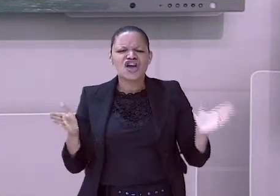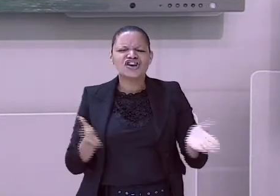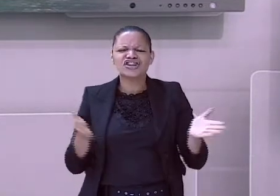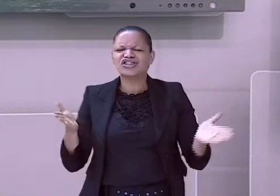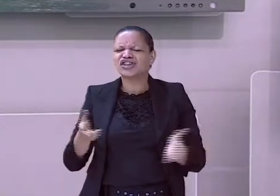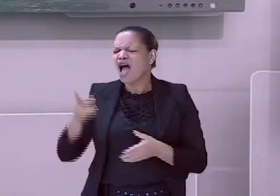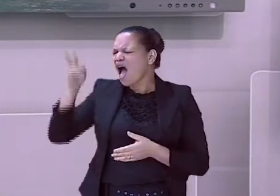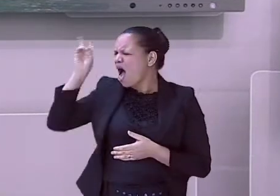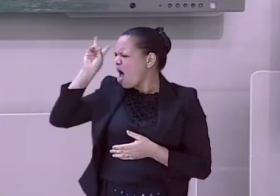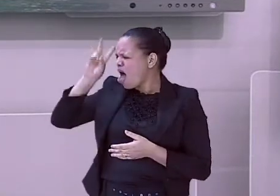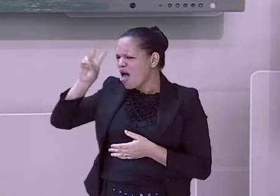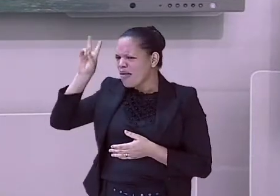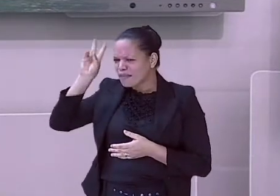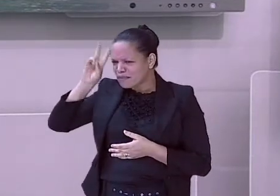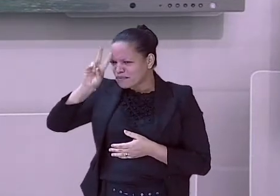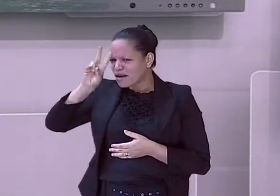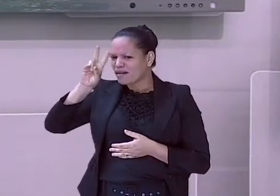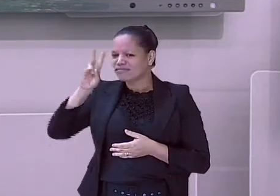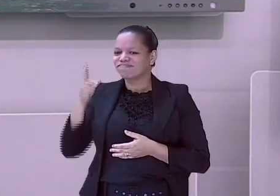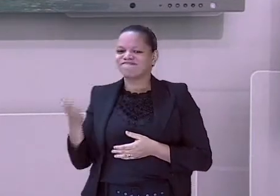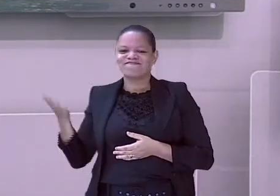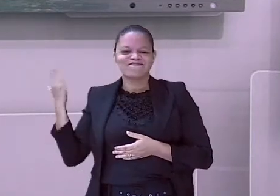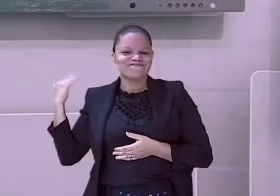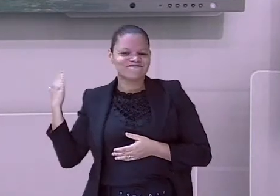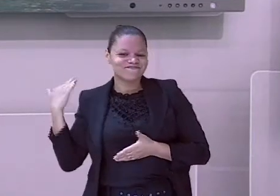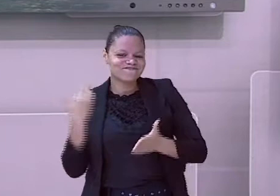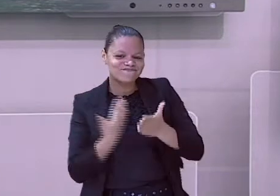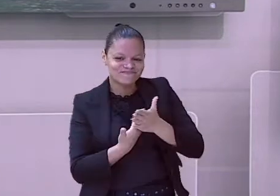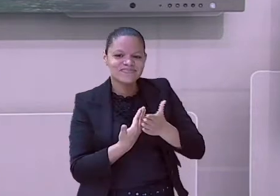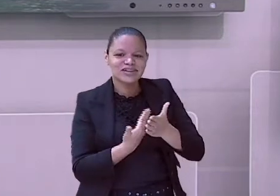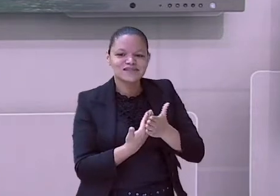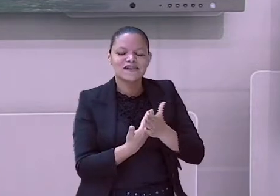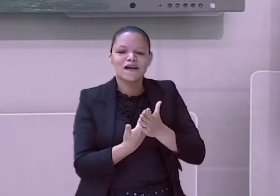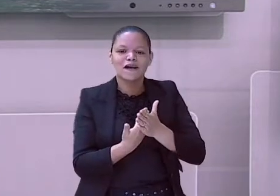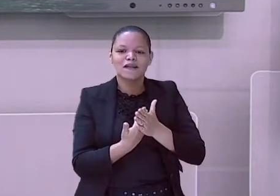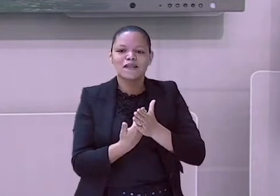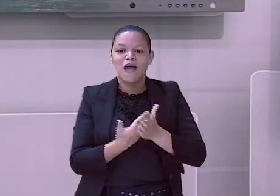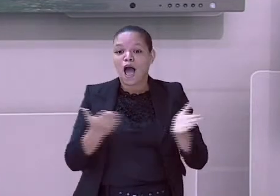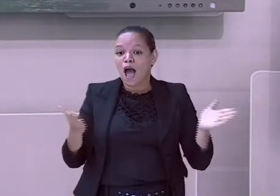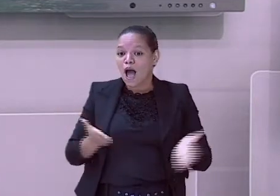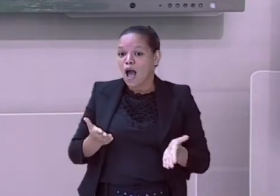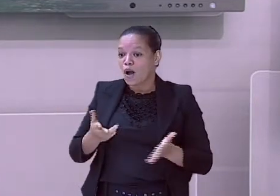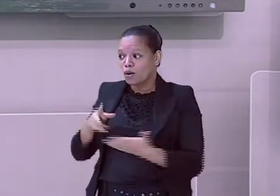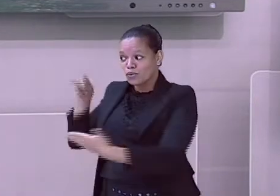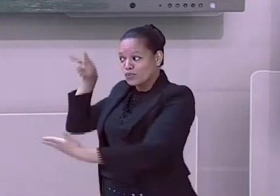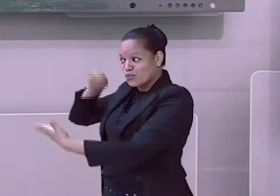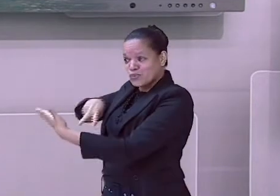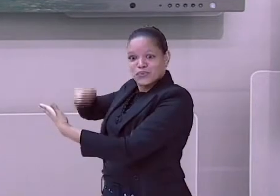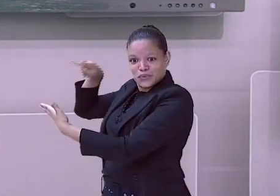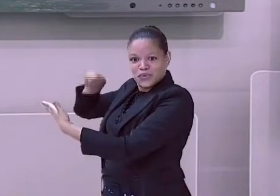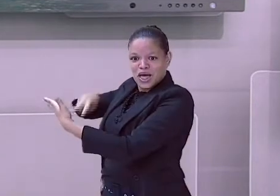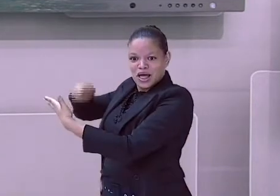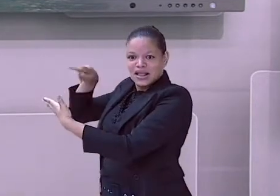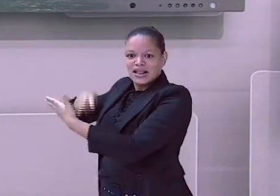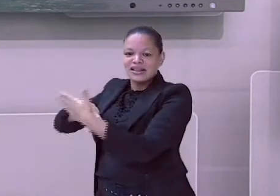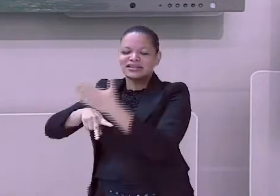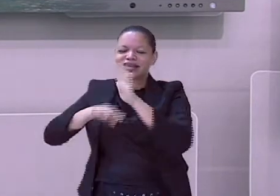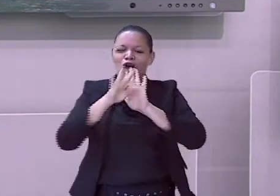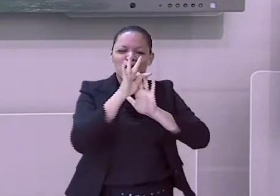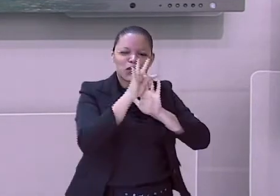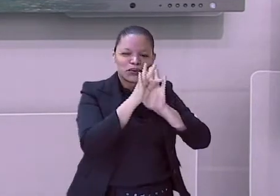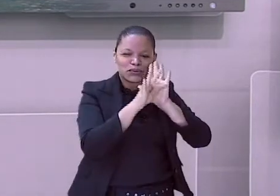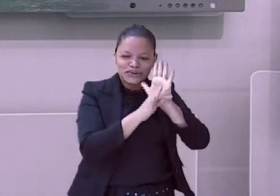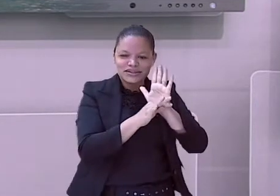passo desse texto, nós vamos analisar o texto que está aí na sua atividade da